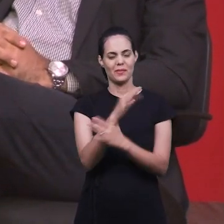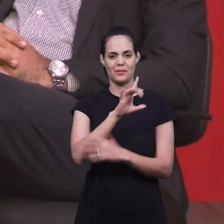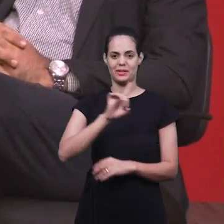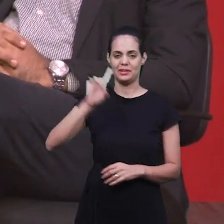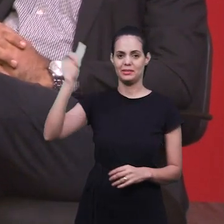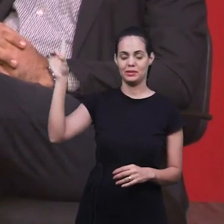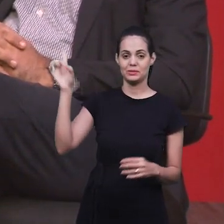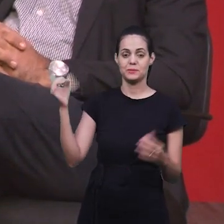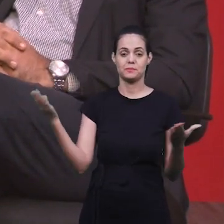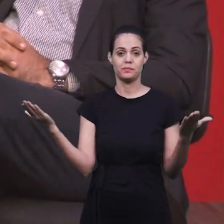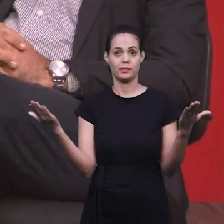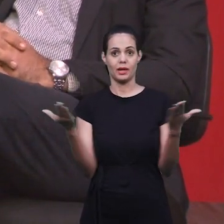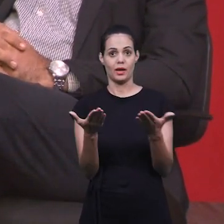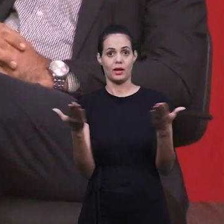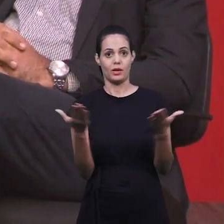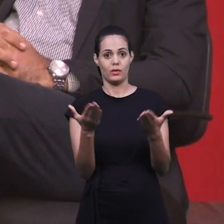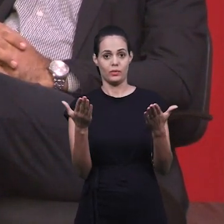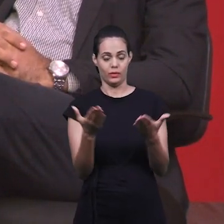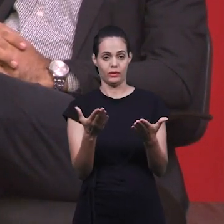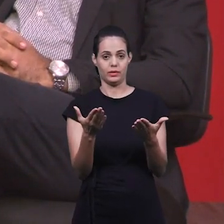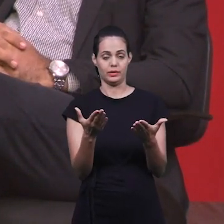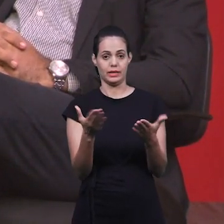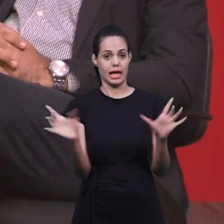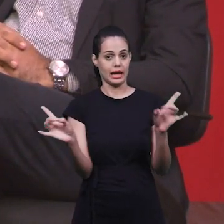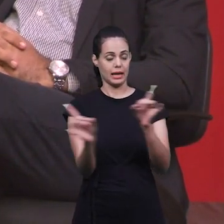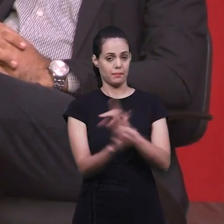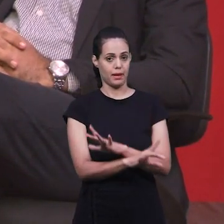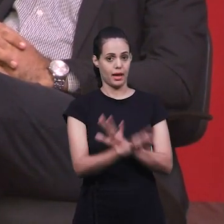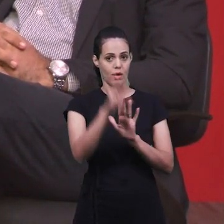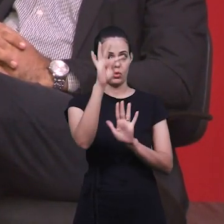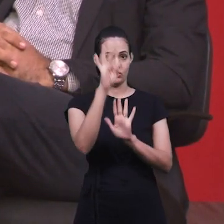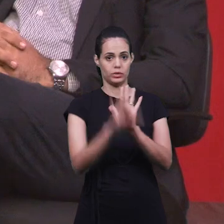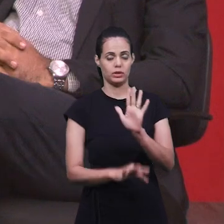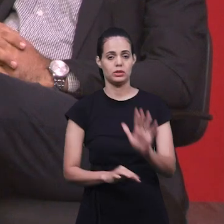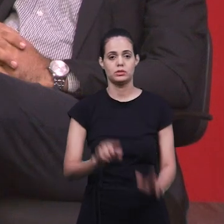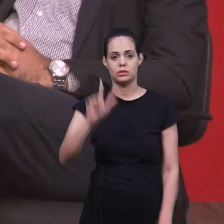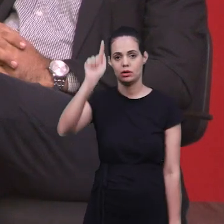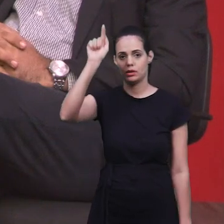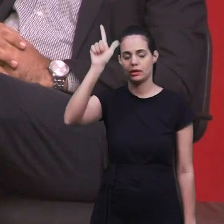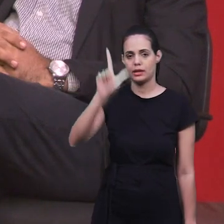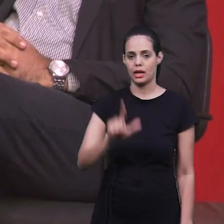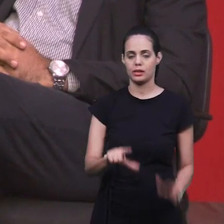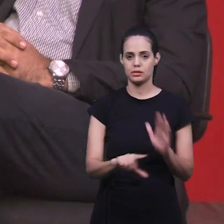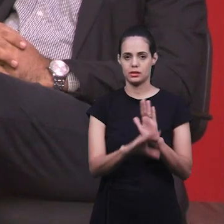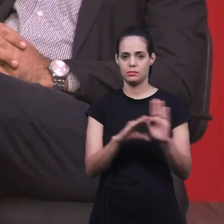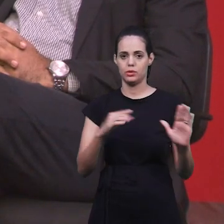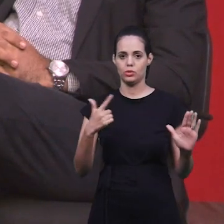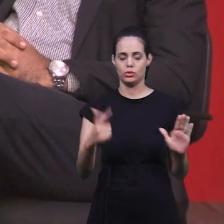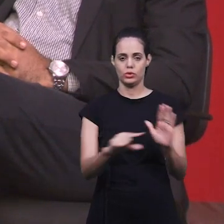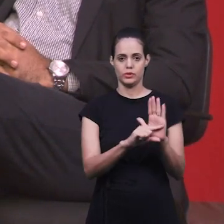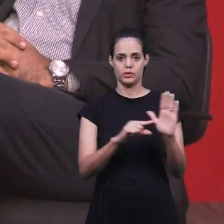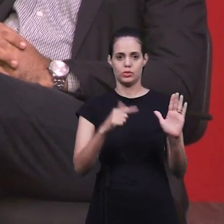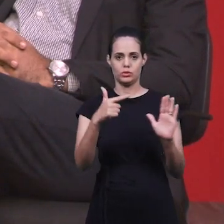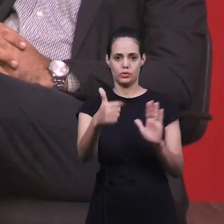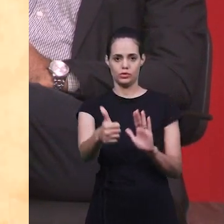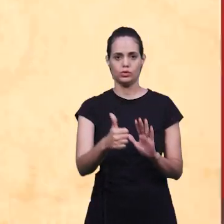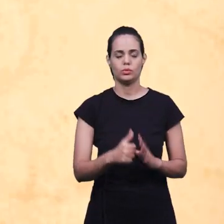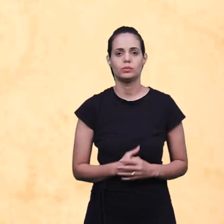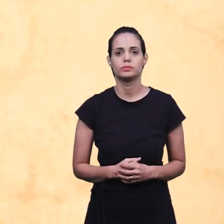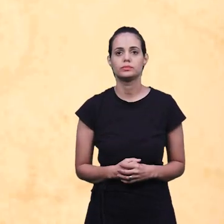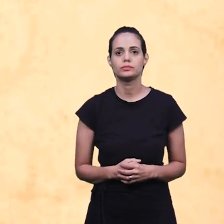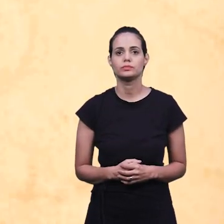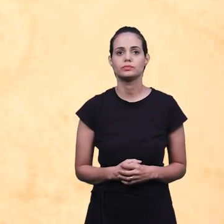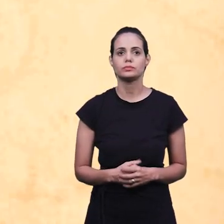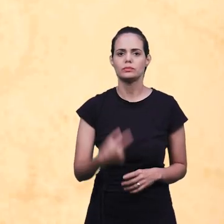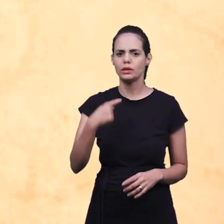assinar aqui esse episódio, nós vamos encerrar com um texto que está em Gálatas 2:21, que diz